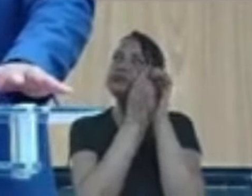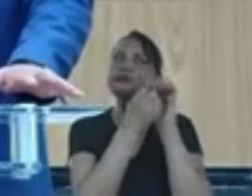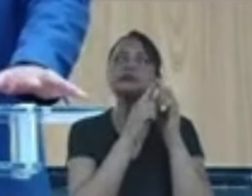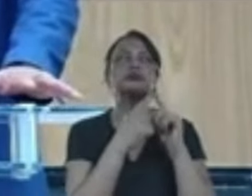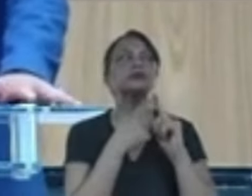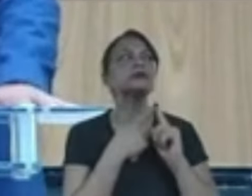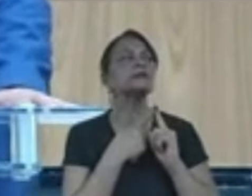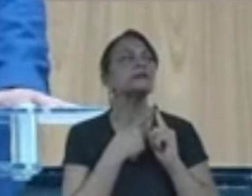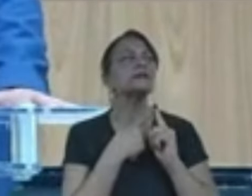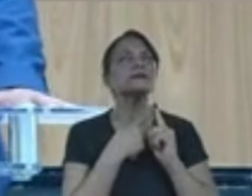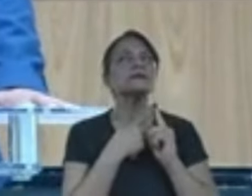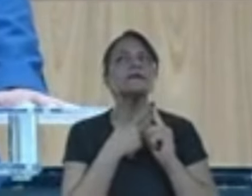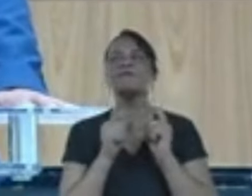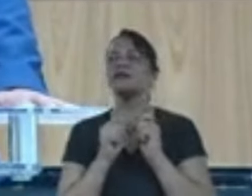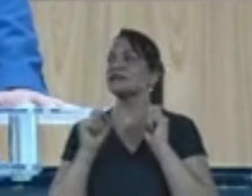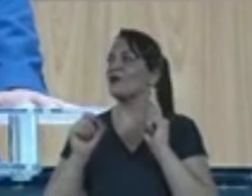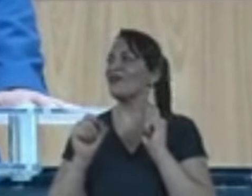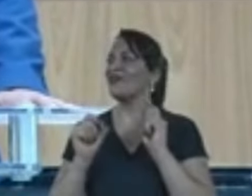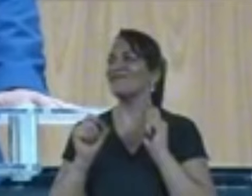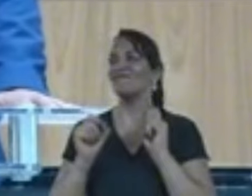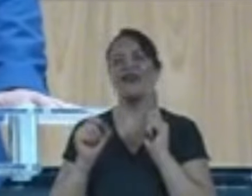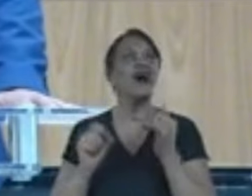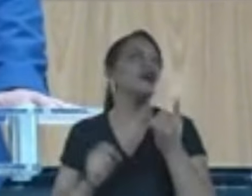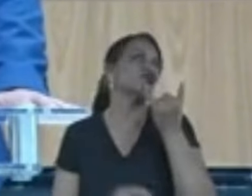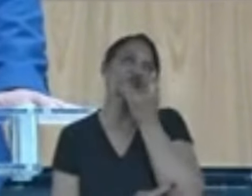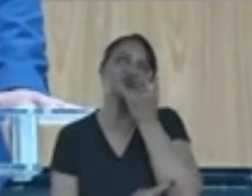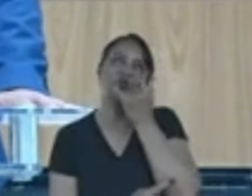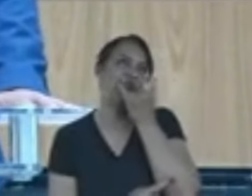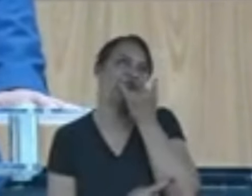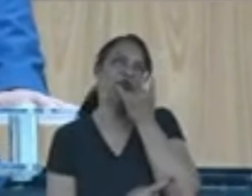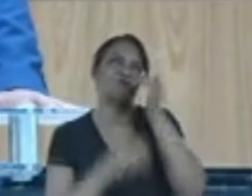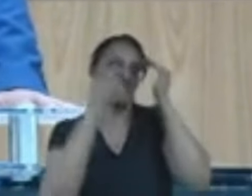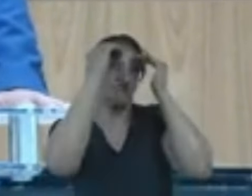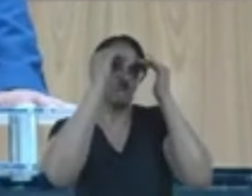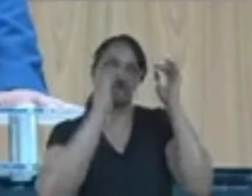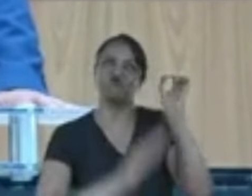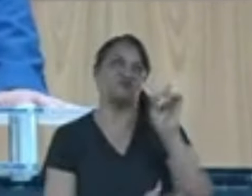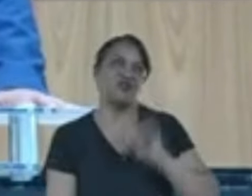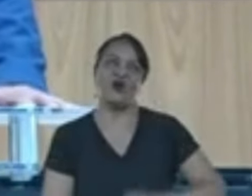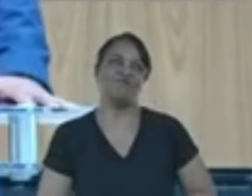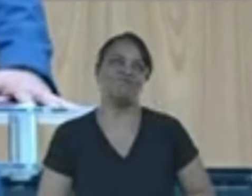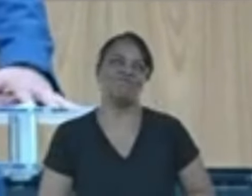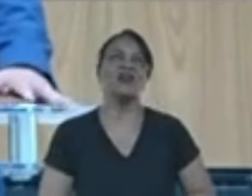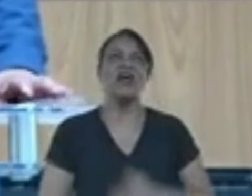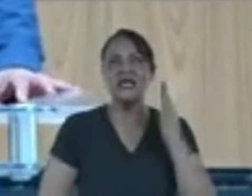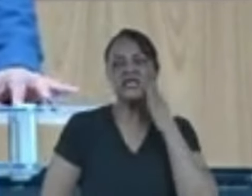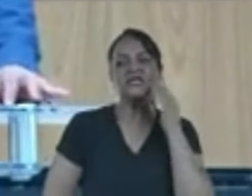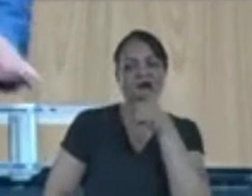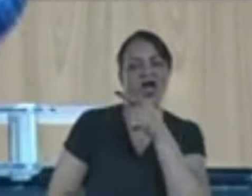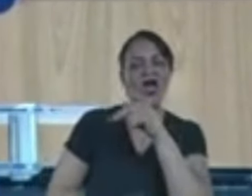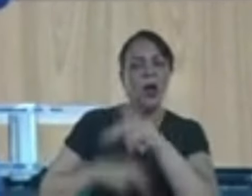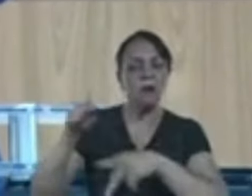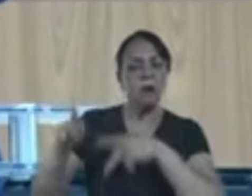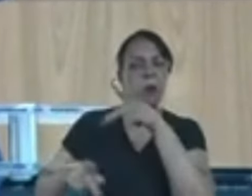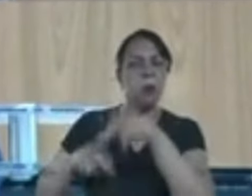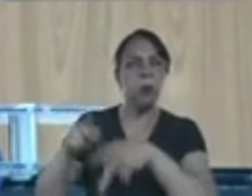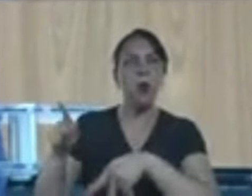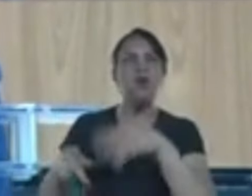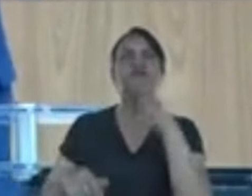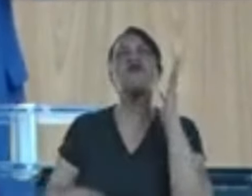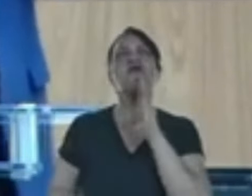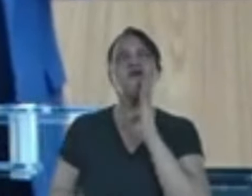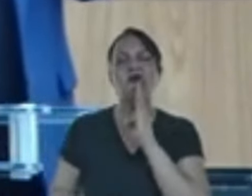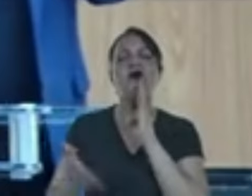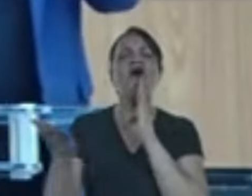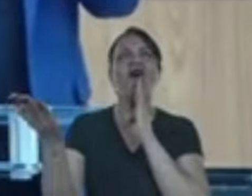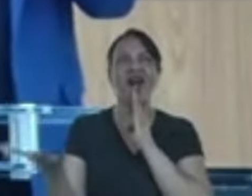de Deus. Essa aí não vai dar para atender, não. Eu sei quem são os ninivitas, eu acho que Deus está sendo complacente demais